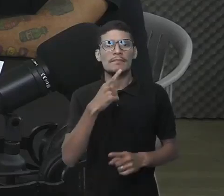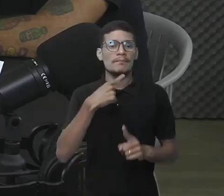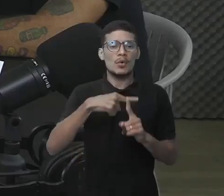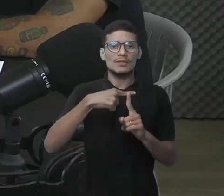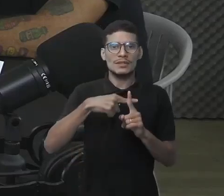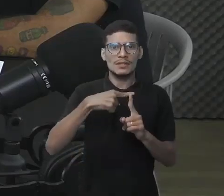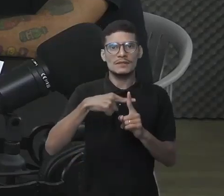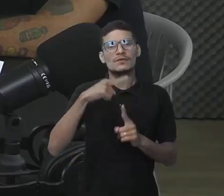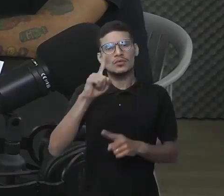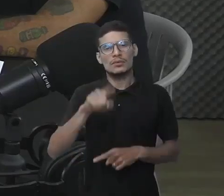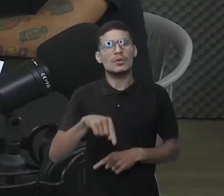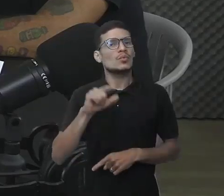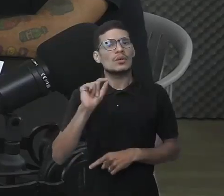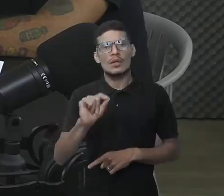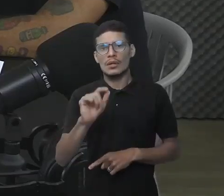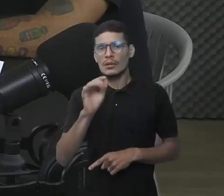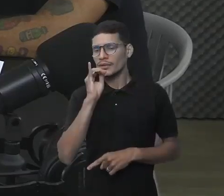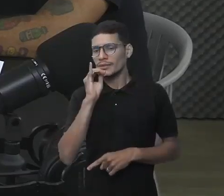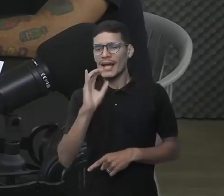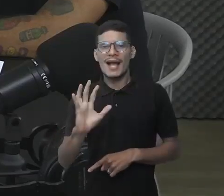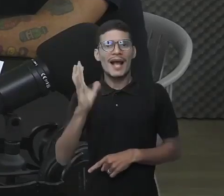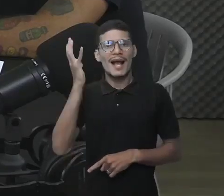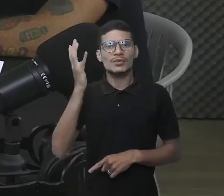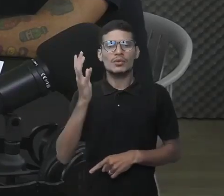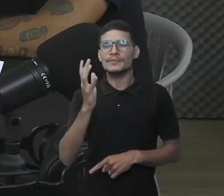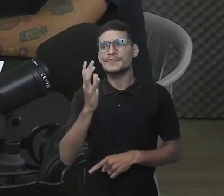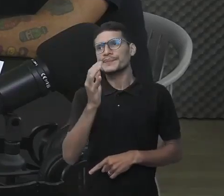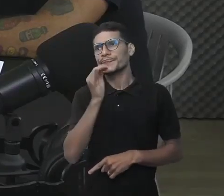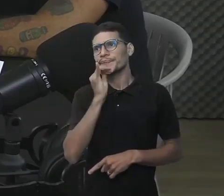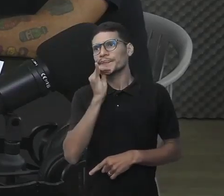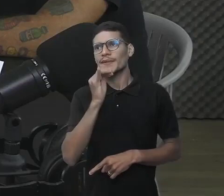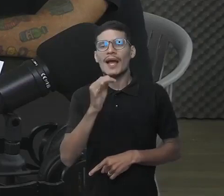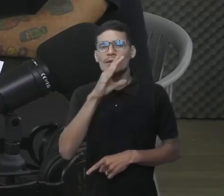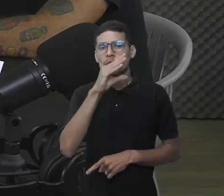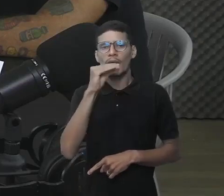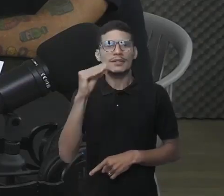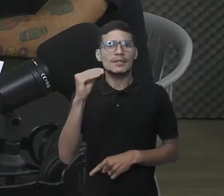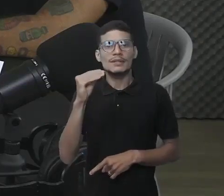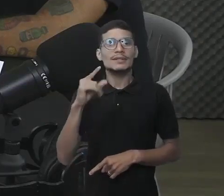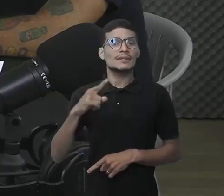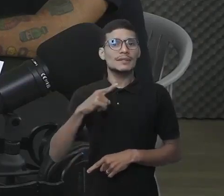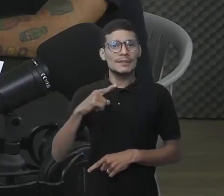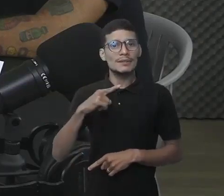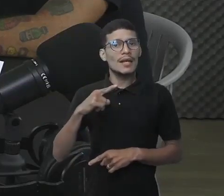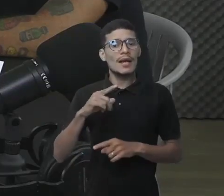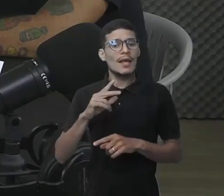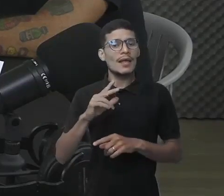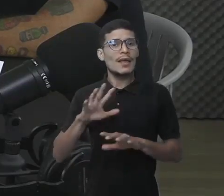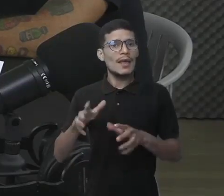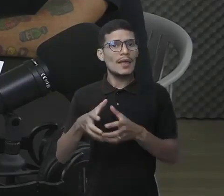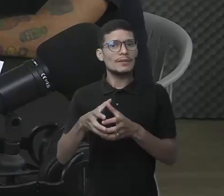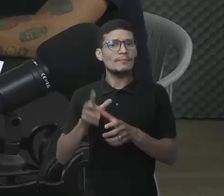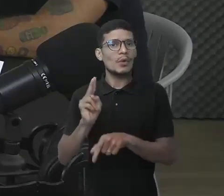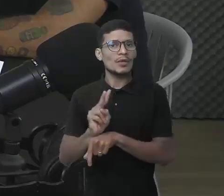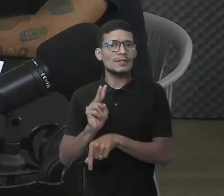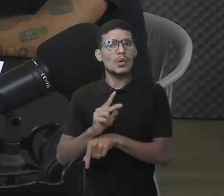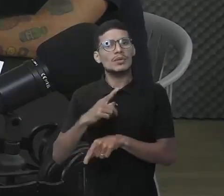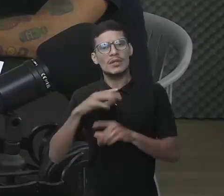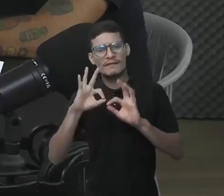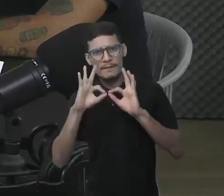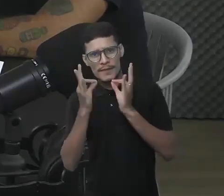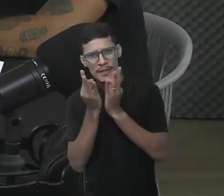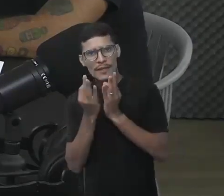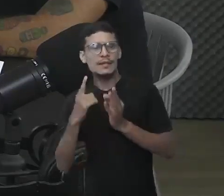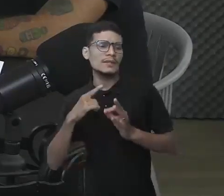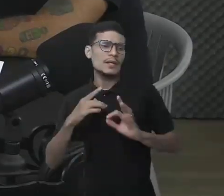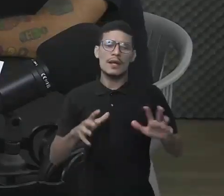de positividade, eram os casos em que o adolescente ele tinha uma rede de proteção. Ele tinha a família e tinha uma